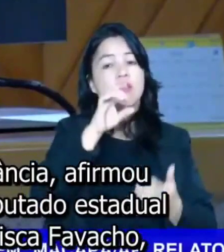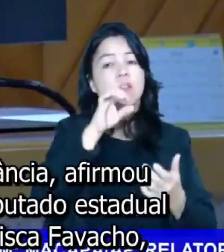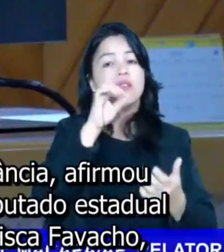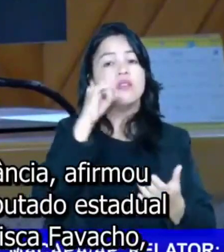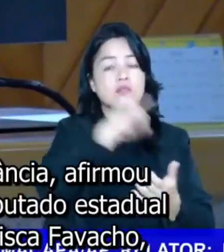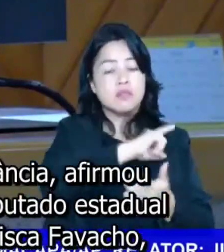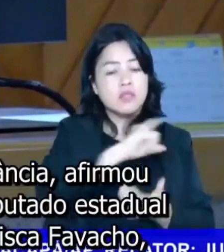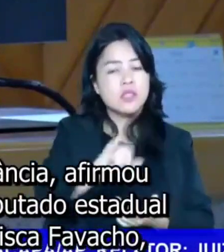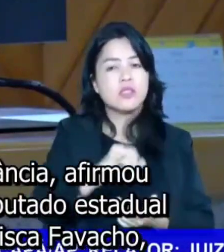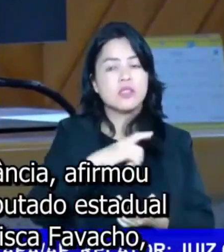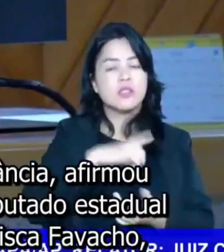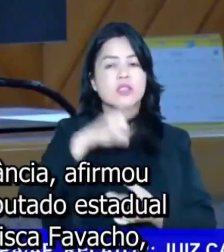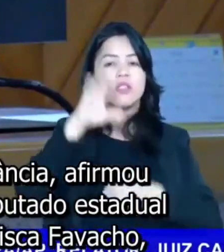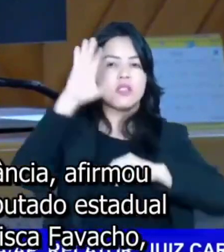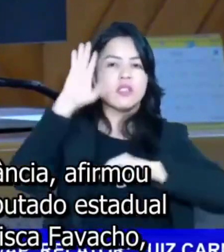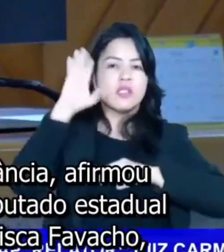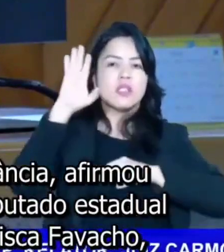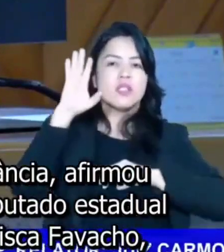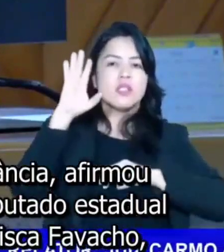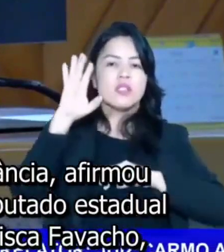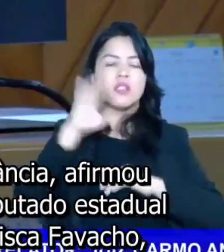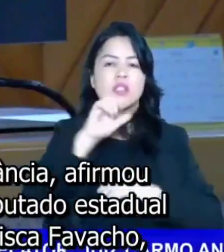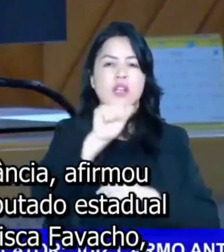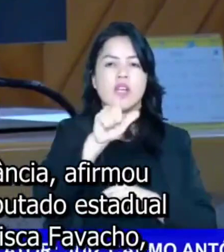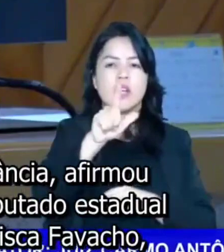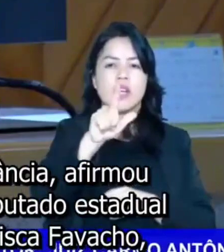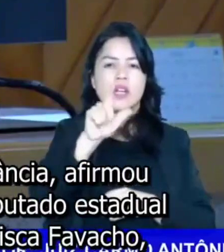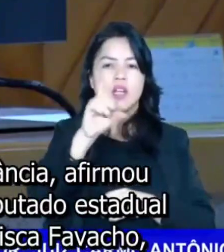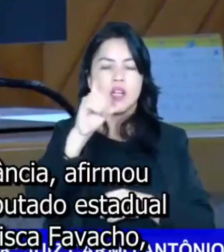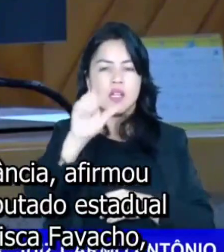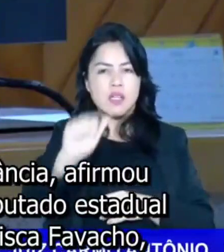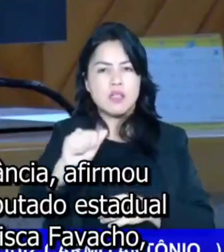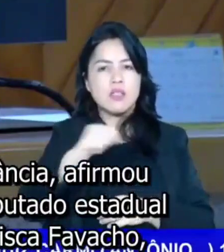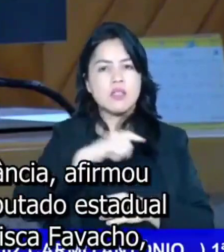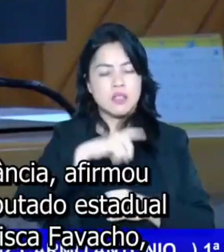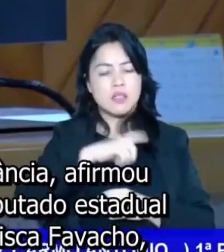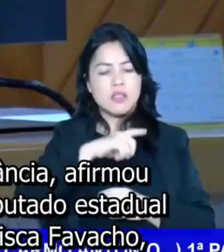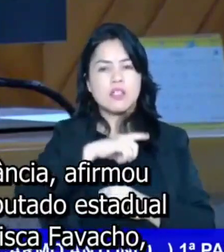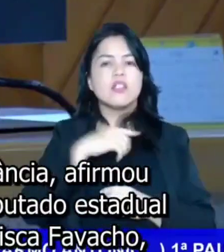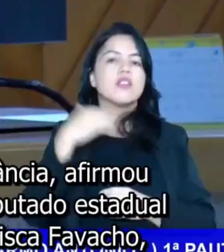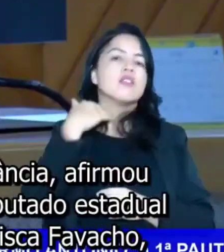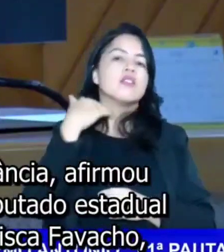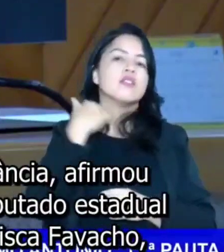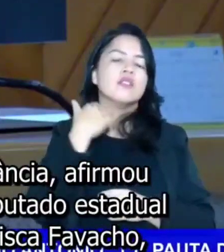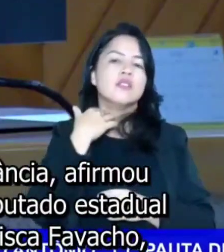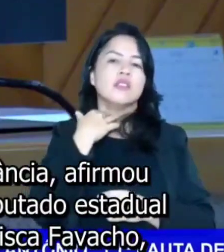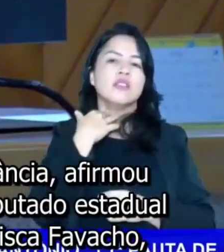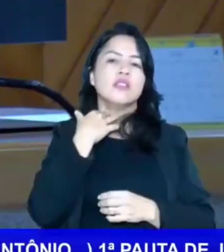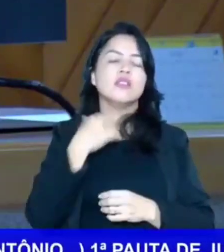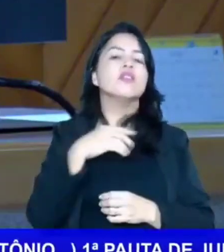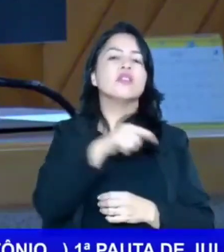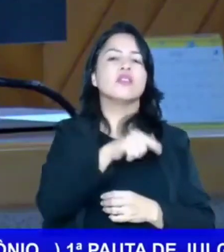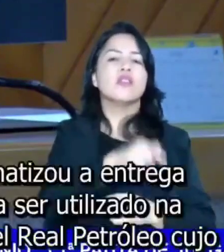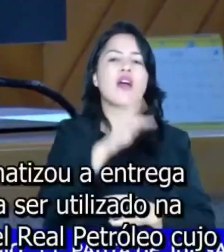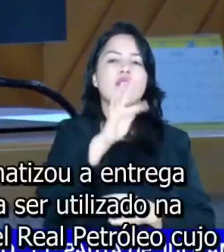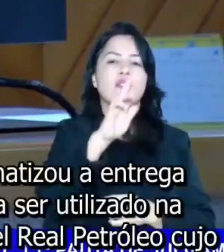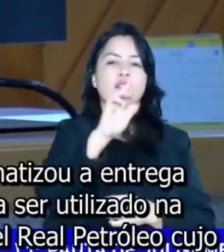de deputado estadual Alda Uchoa teve suas contas coordenadas por Francisca